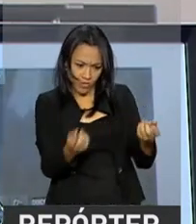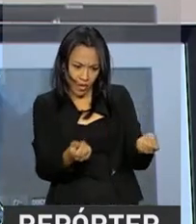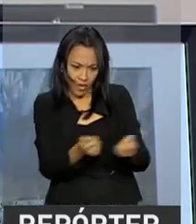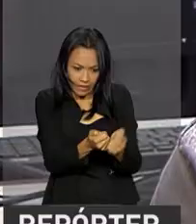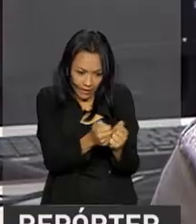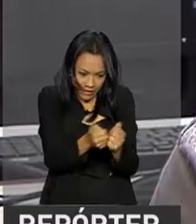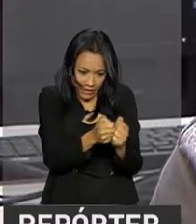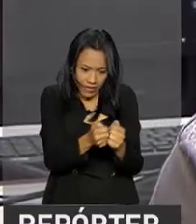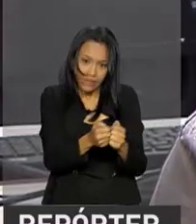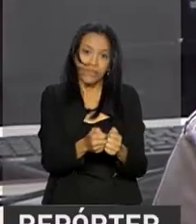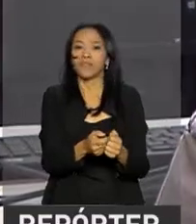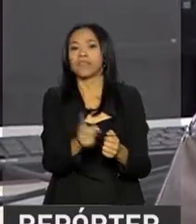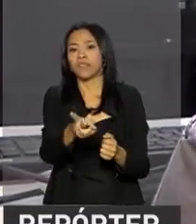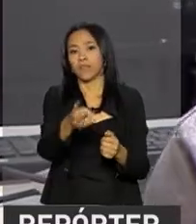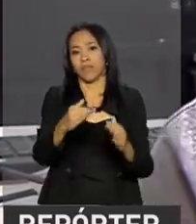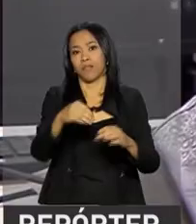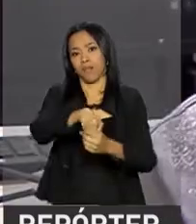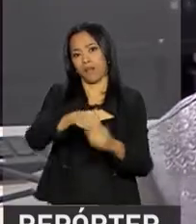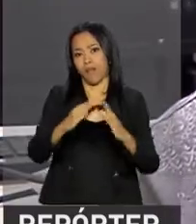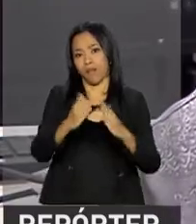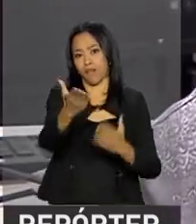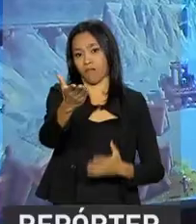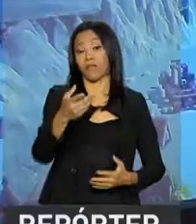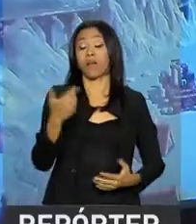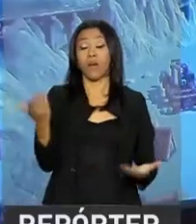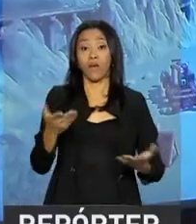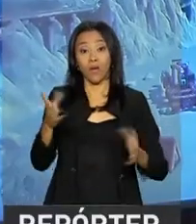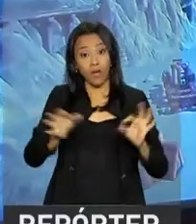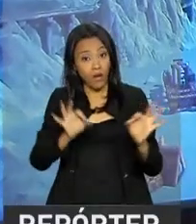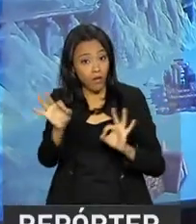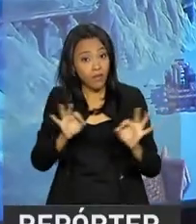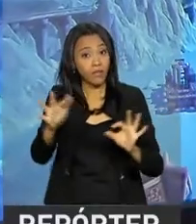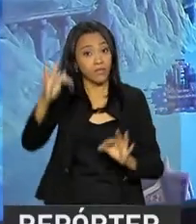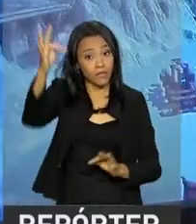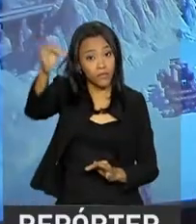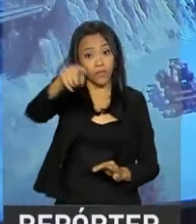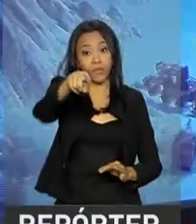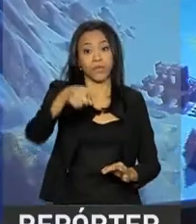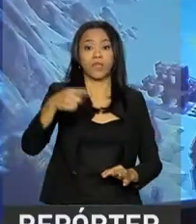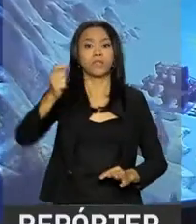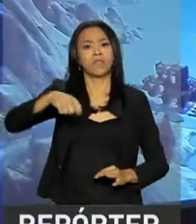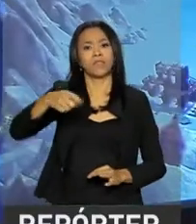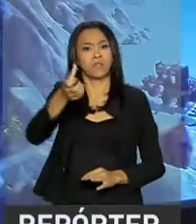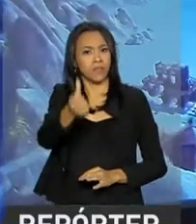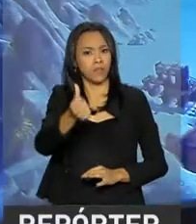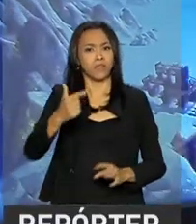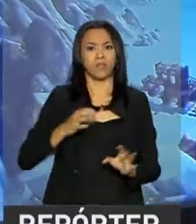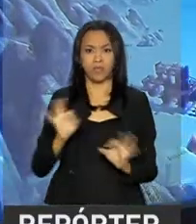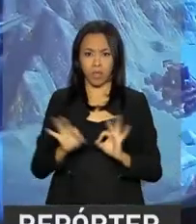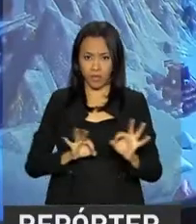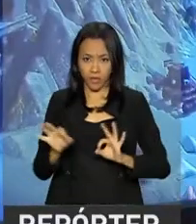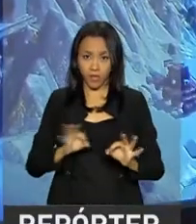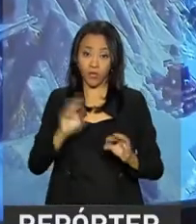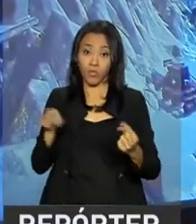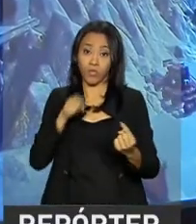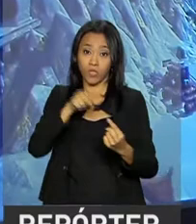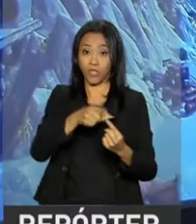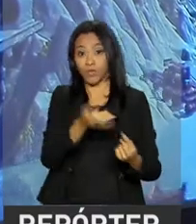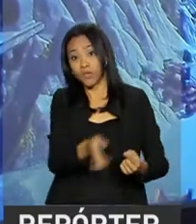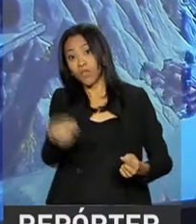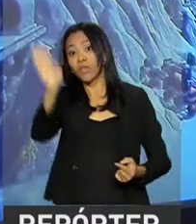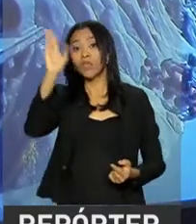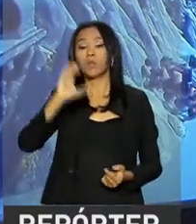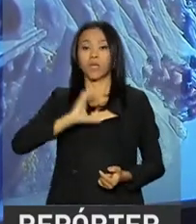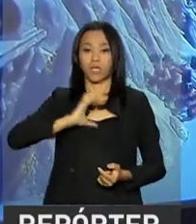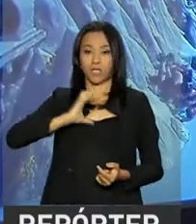jogar agora o jovem planeja o futuro pretendo ficar mais uns seis meses aqui me preparando eu tô com média de ir para o canadá para